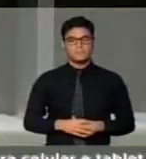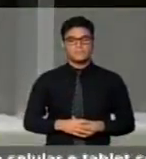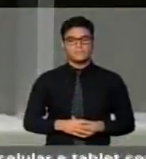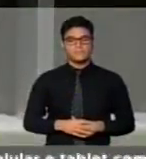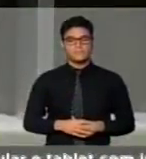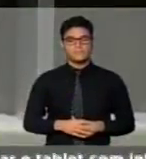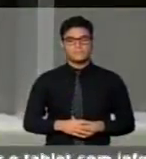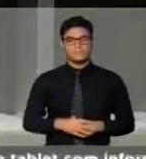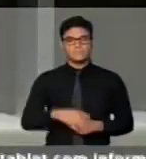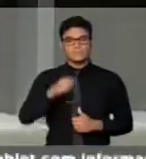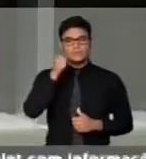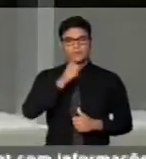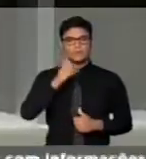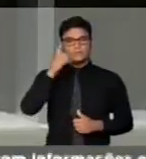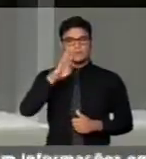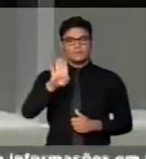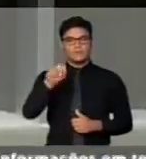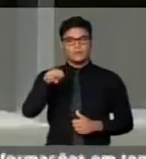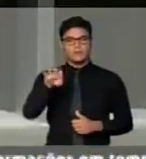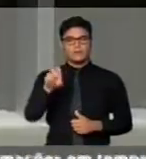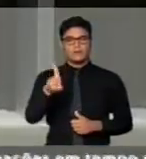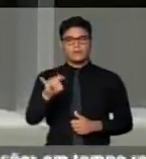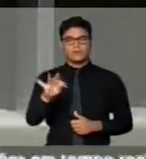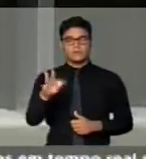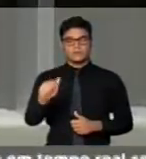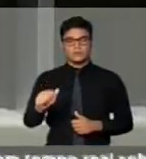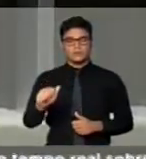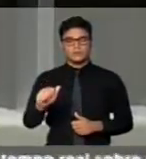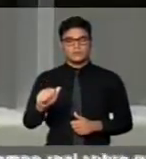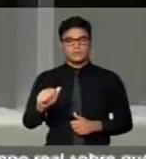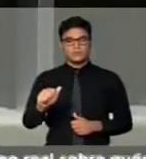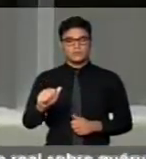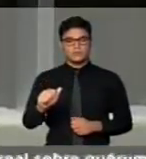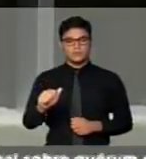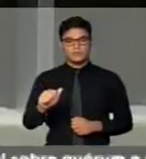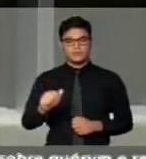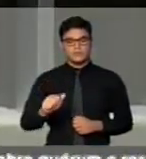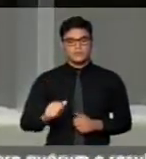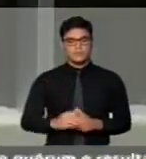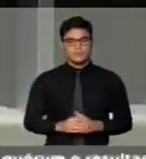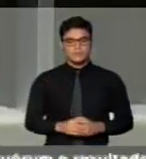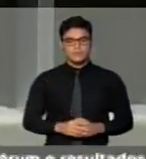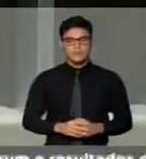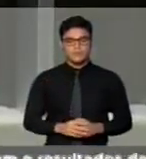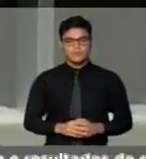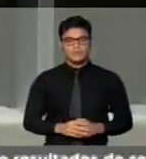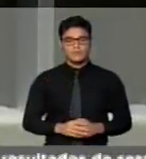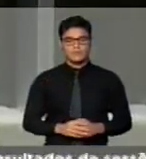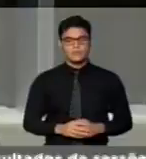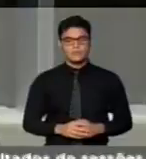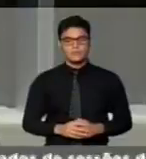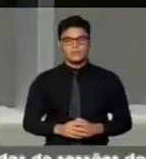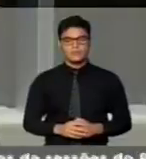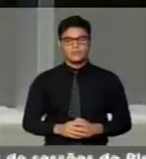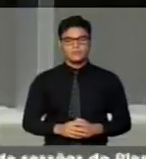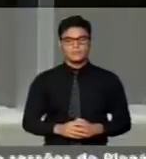Ok, deputada Benedita, por favor, logo em seguida administramos isso. Eu não sou um minuto, não. Deputado Rocha estava antes. Deputado